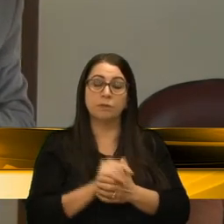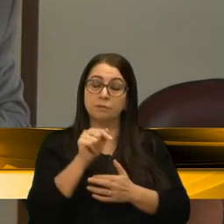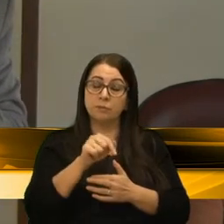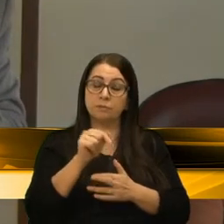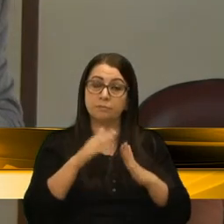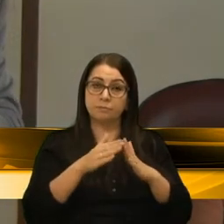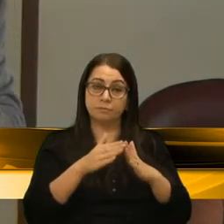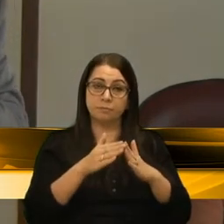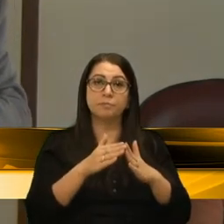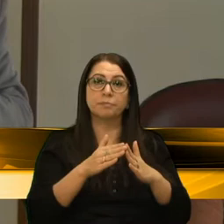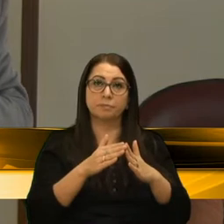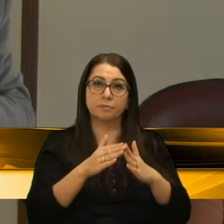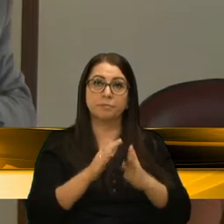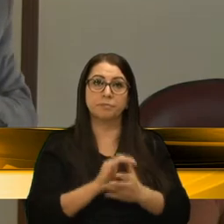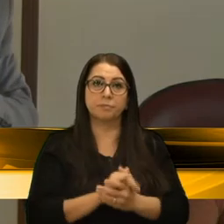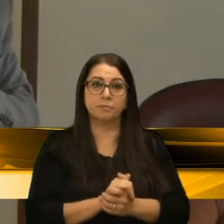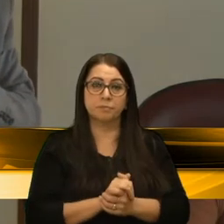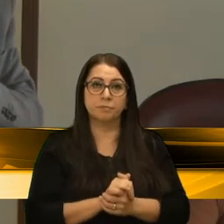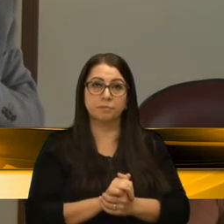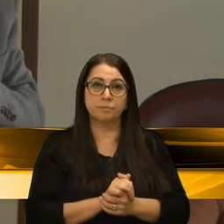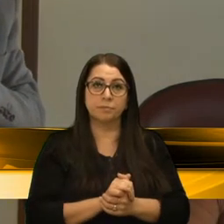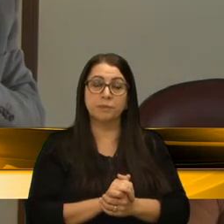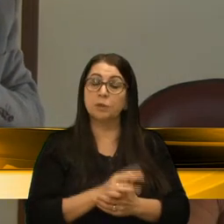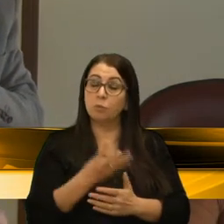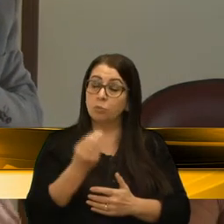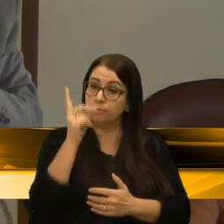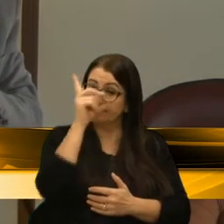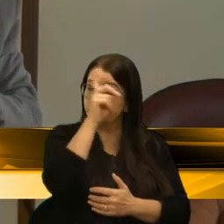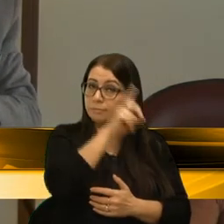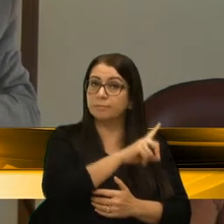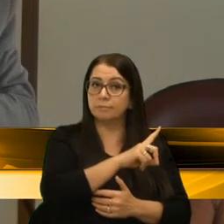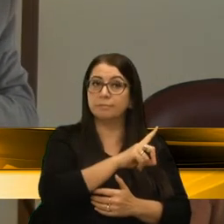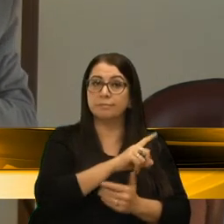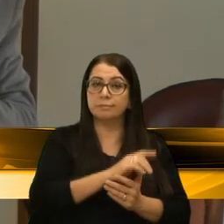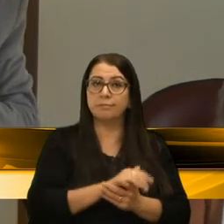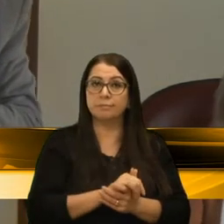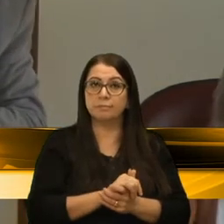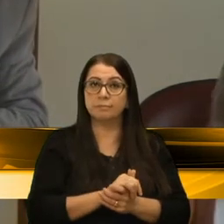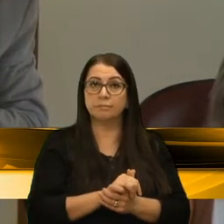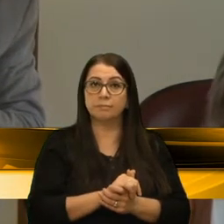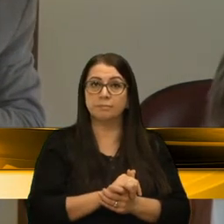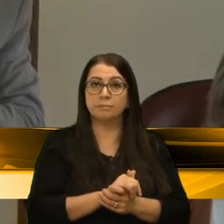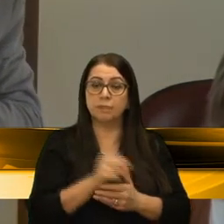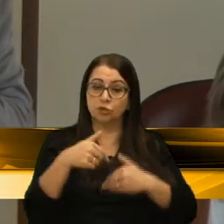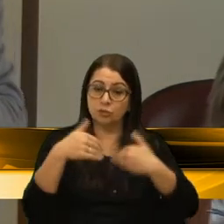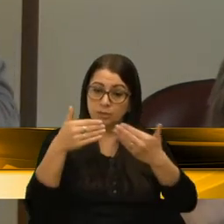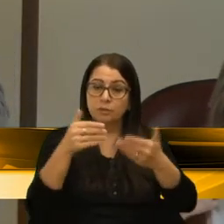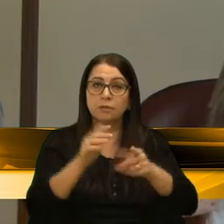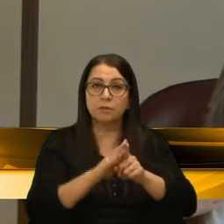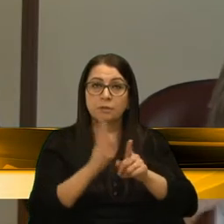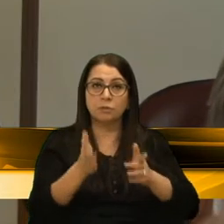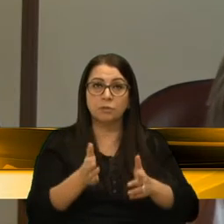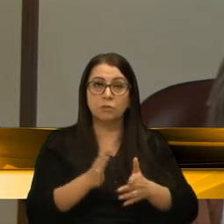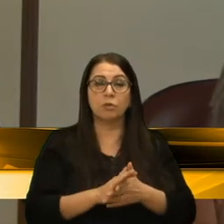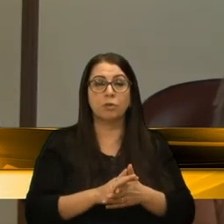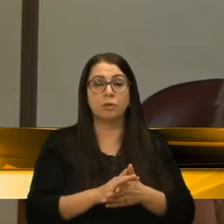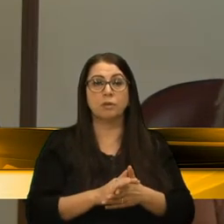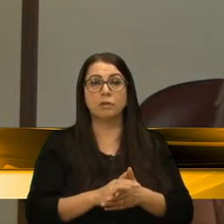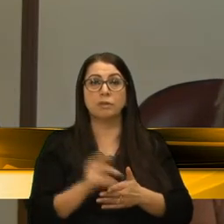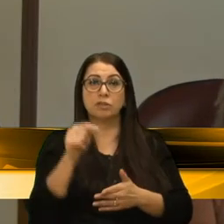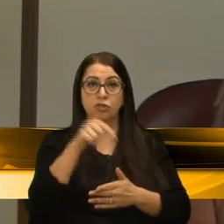Casa, com muita dificuldade de tramitação, e agora, finalmente,